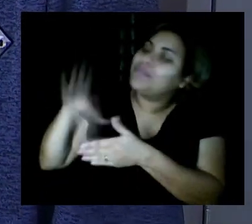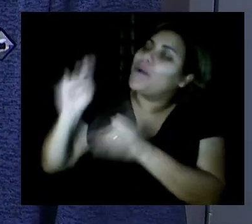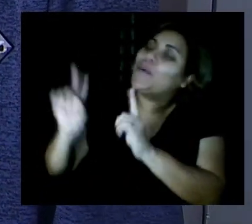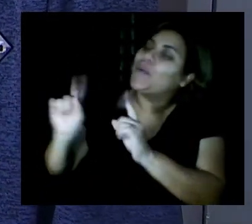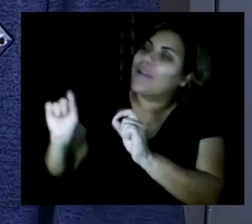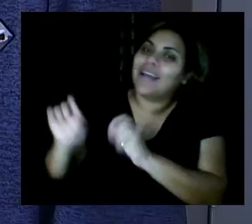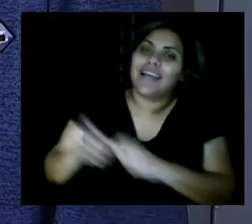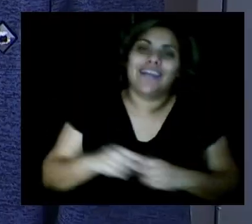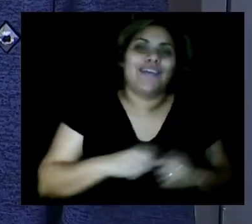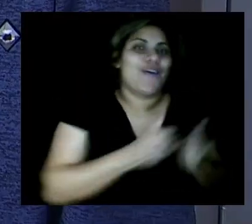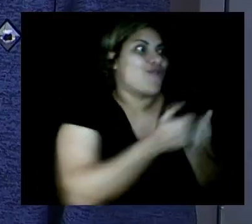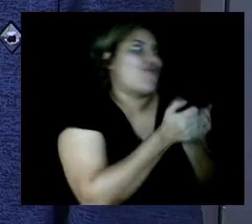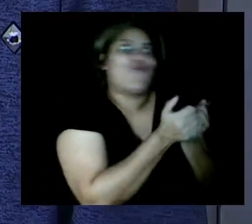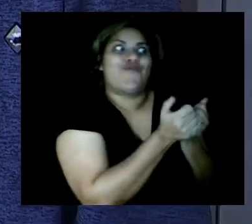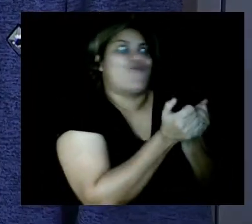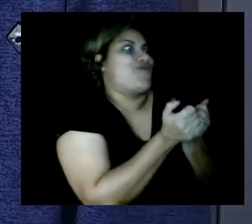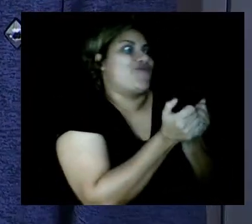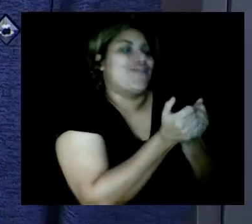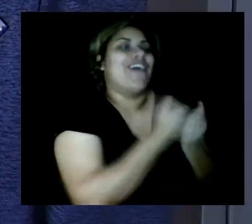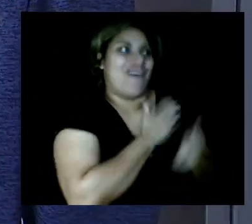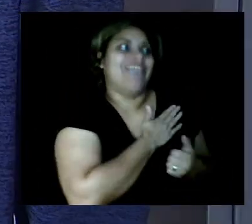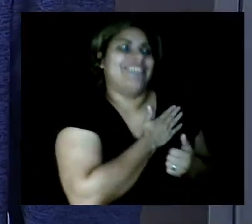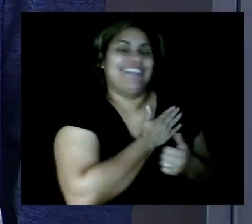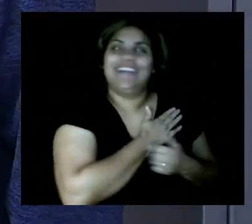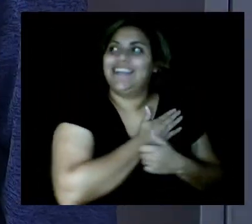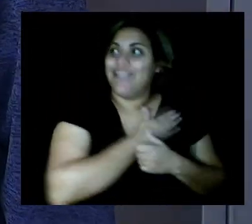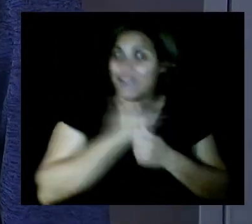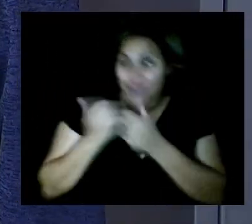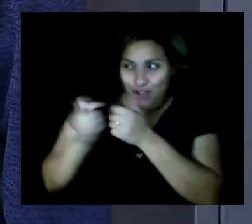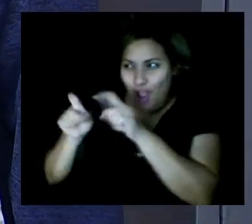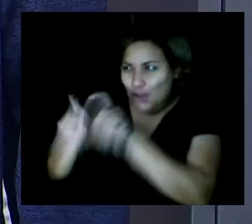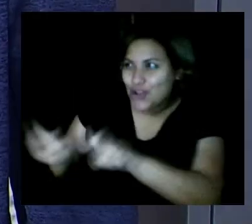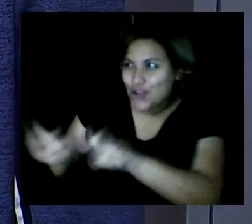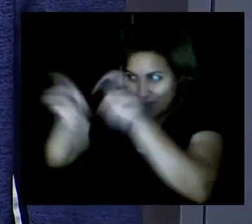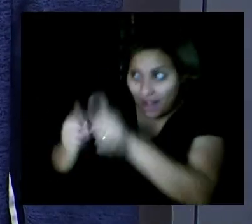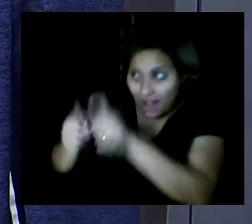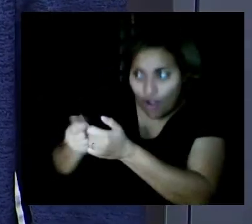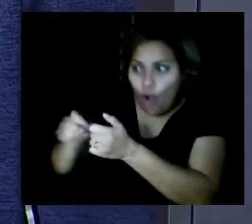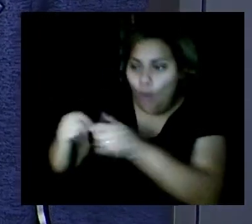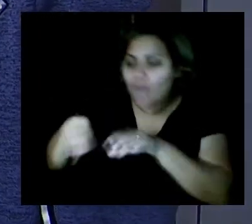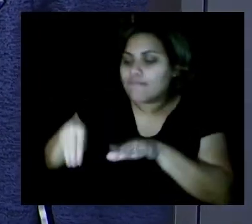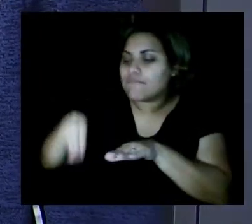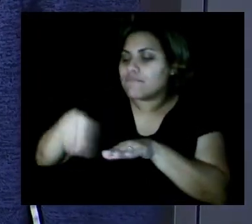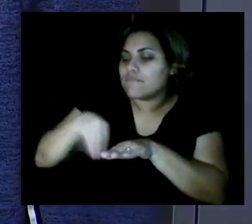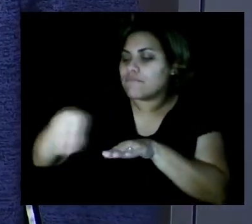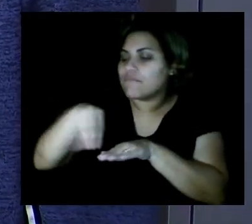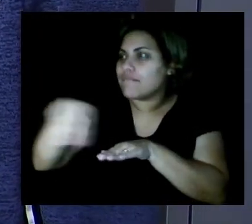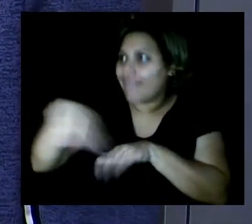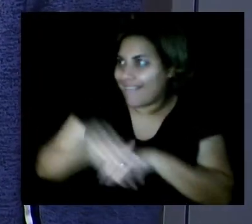Jogando. Jogar no computador ou jogos de tabuleiro?